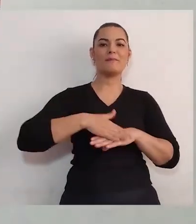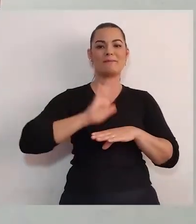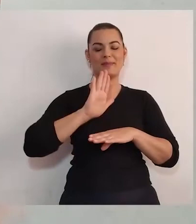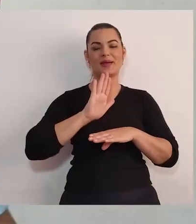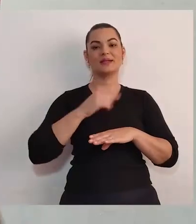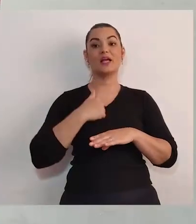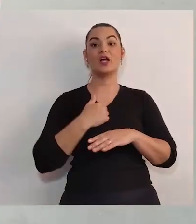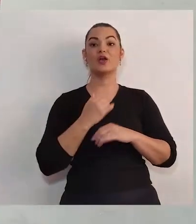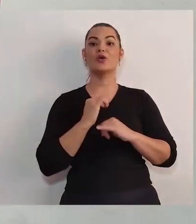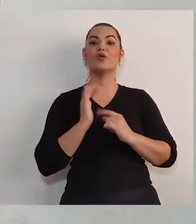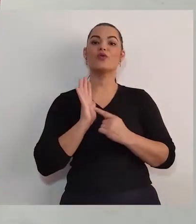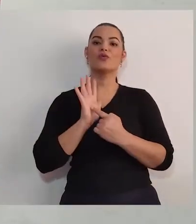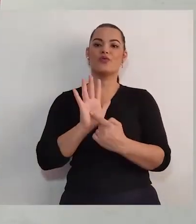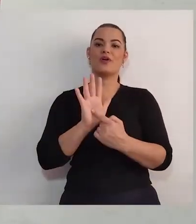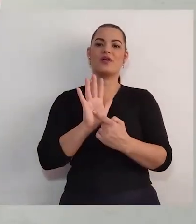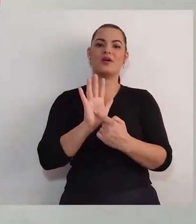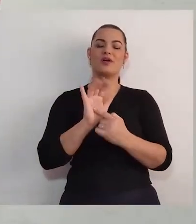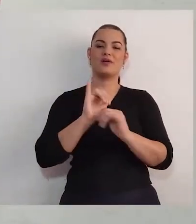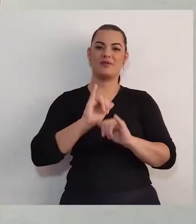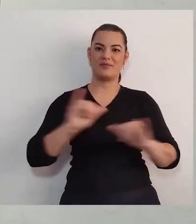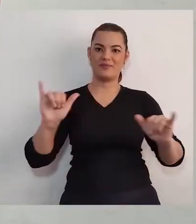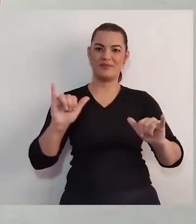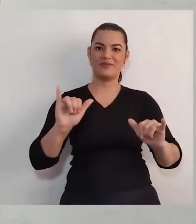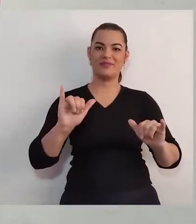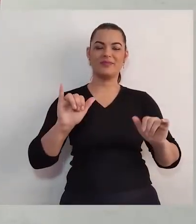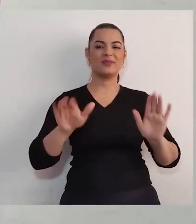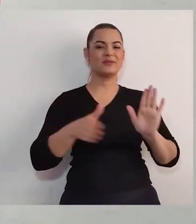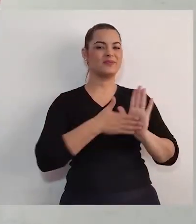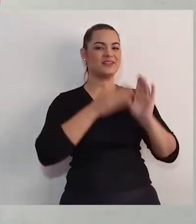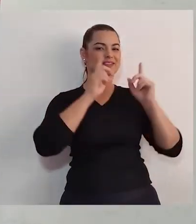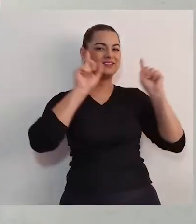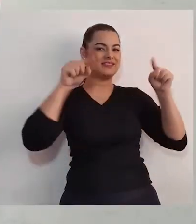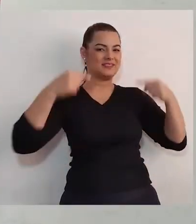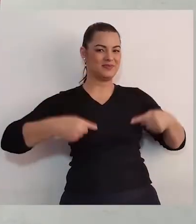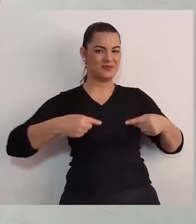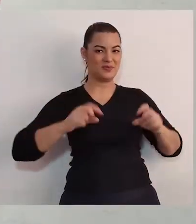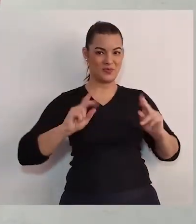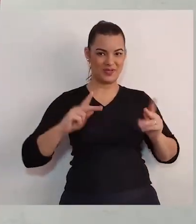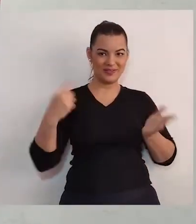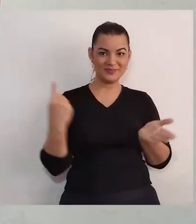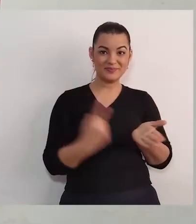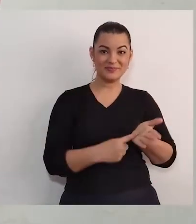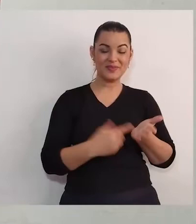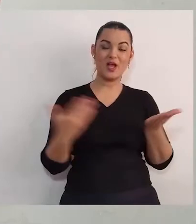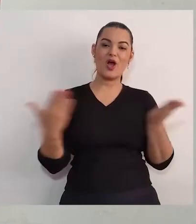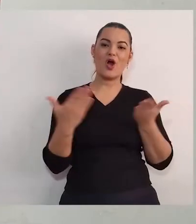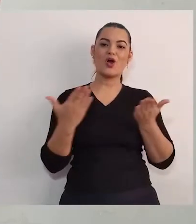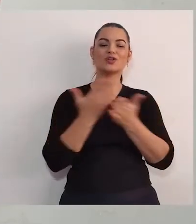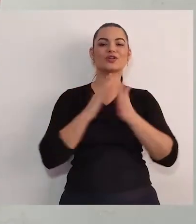eu lanço para vocês a proposta do desafio do dia. Combinado? Então hoje